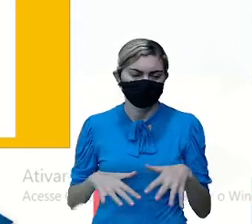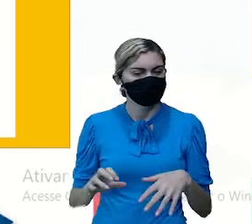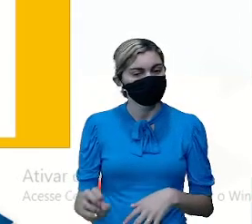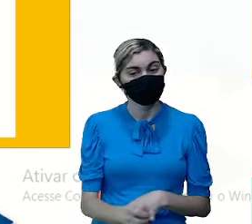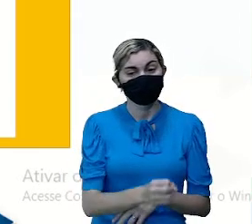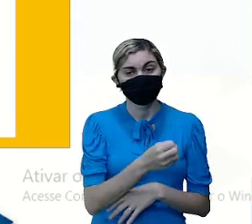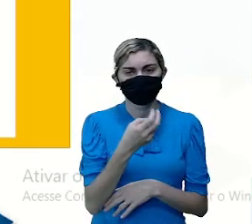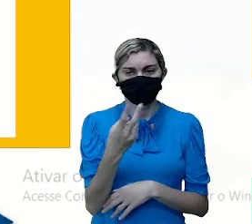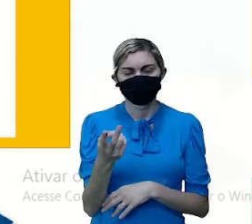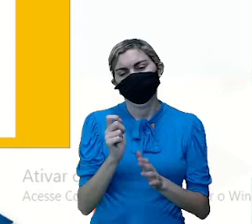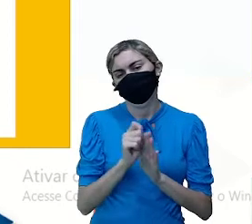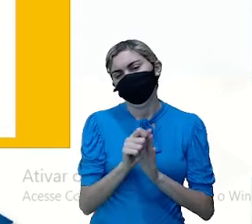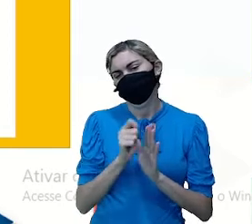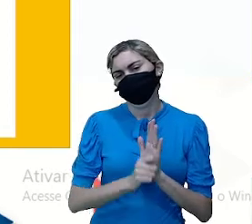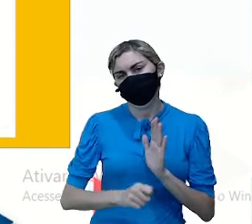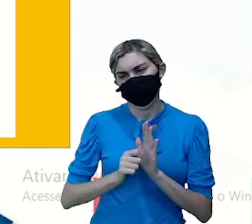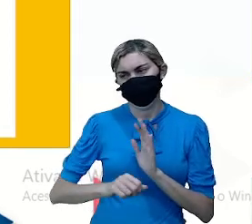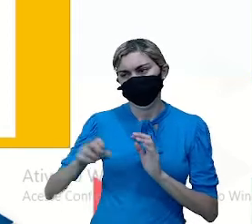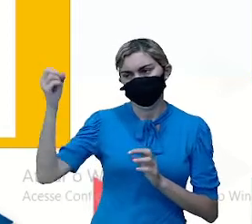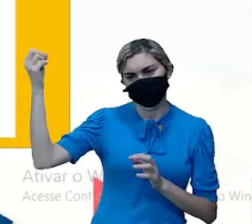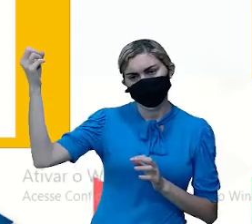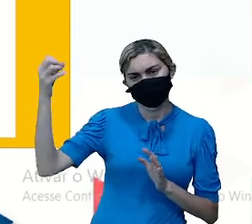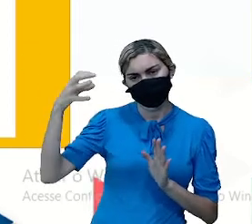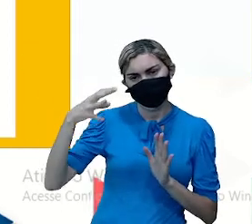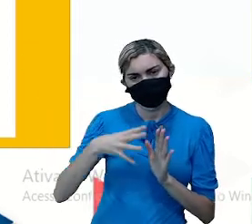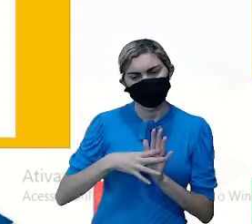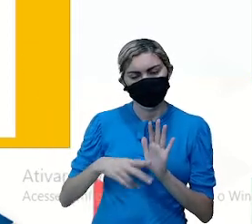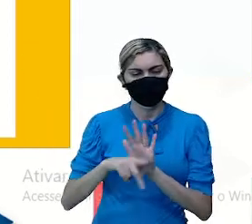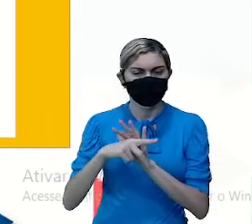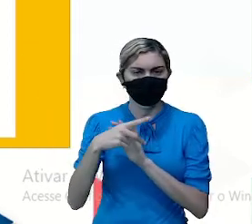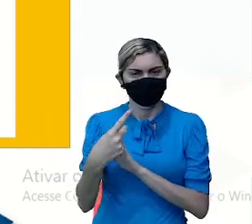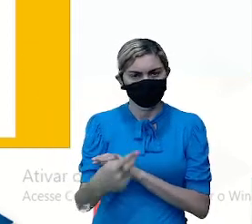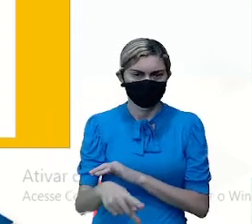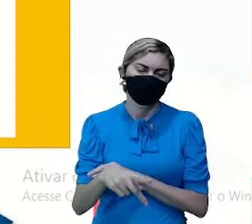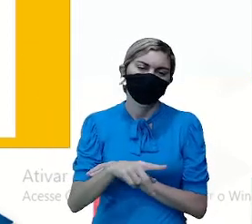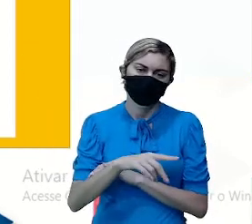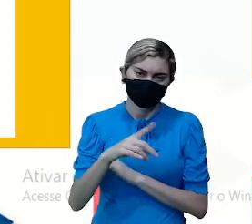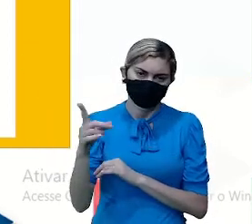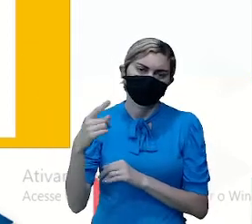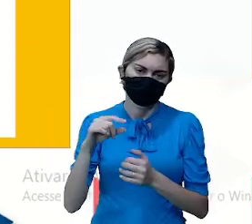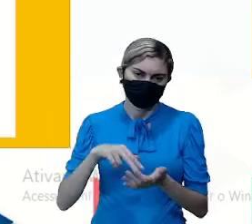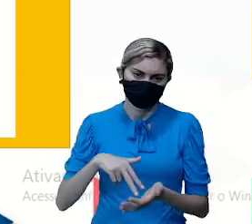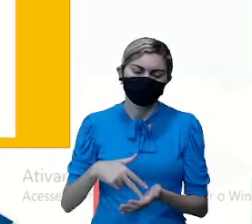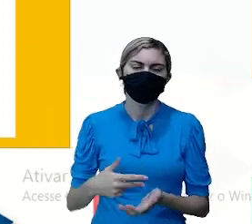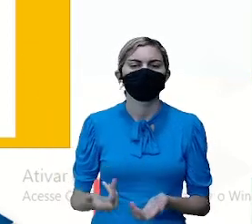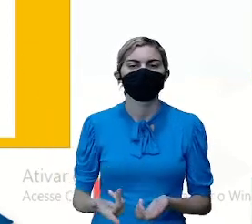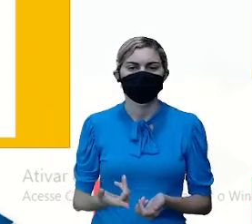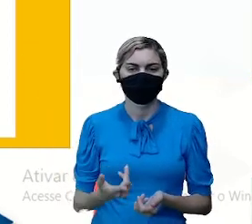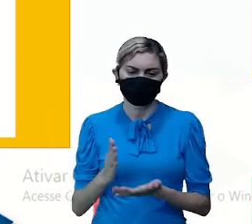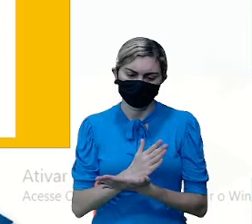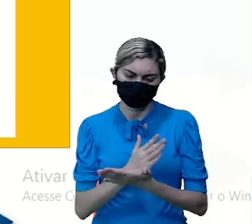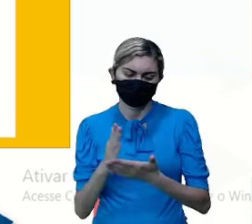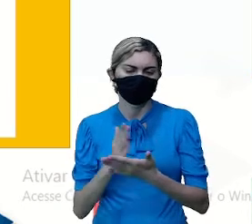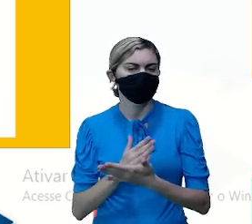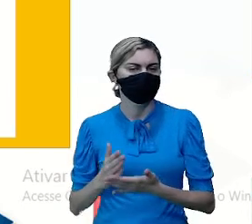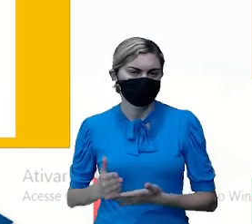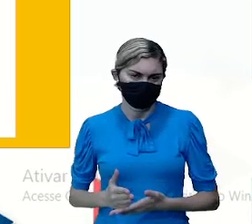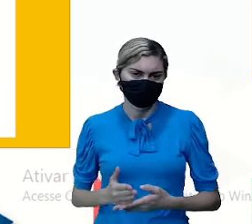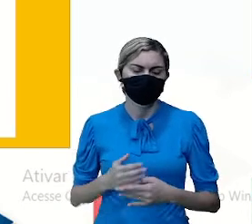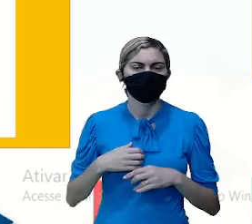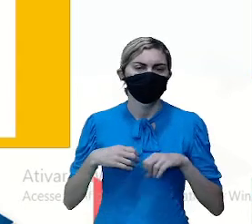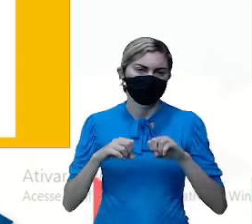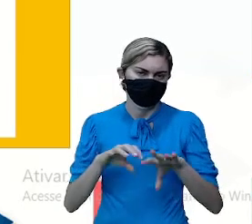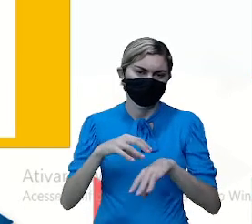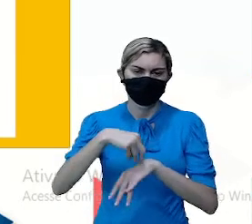a inspiração divina, ou seja, o próprio divino se faz presente de alguma maneira para